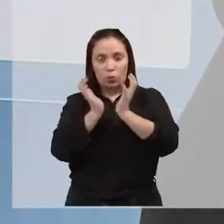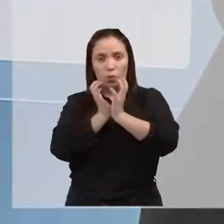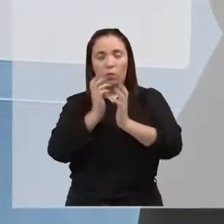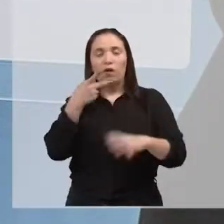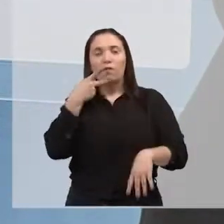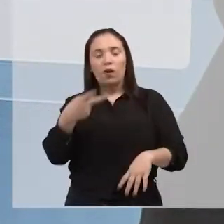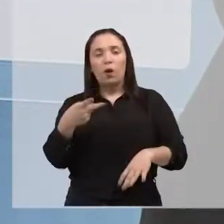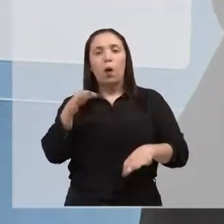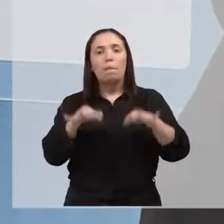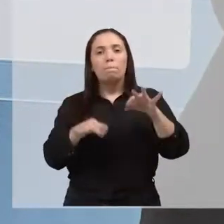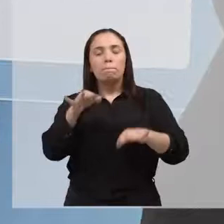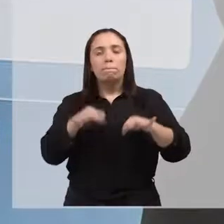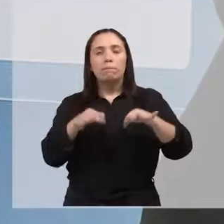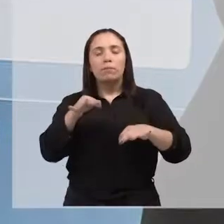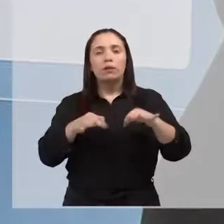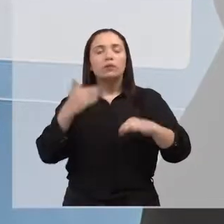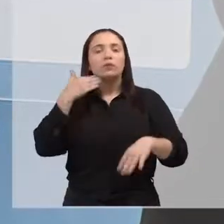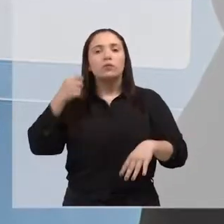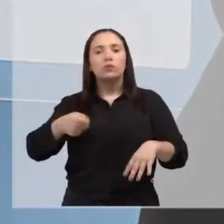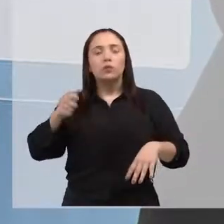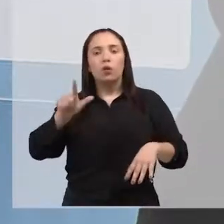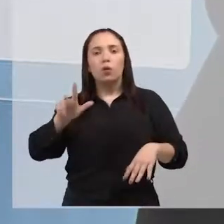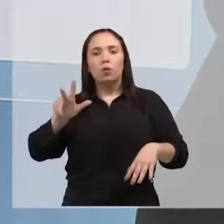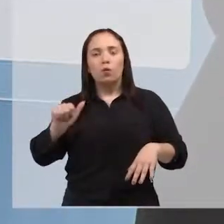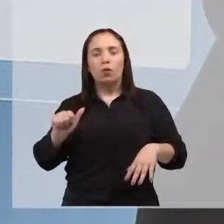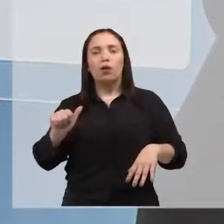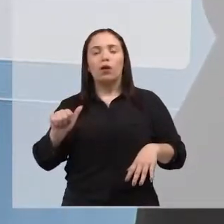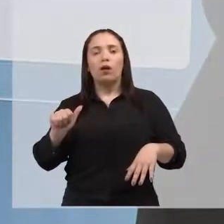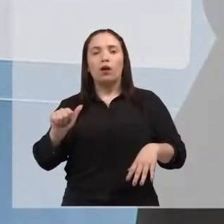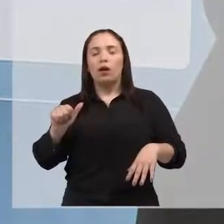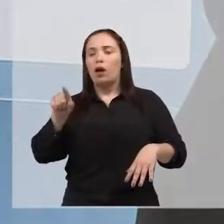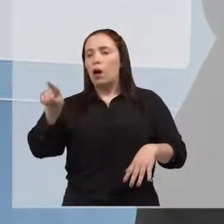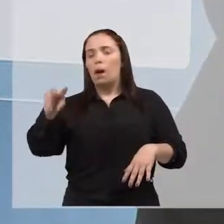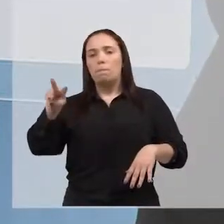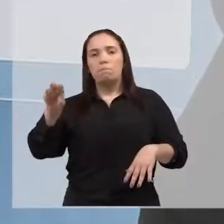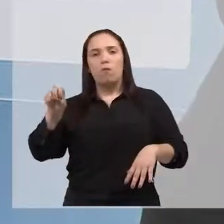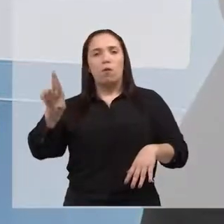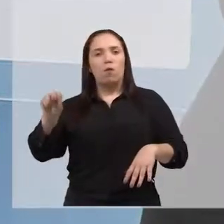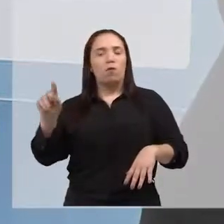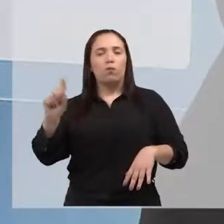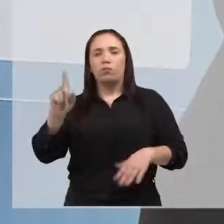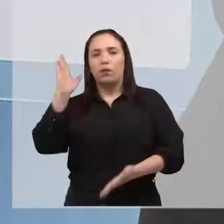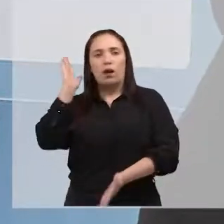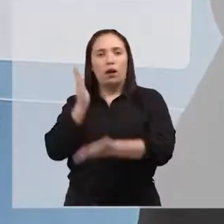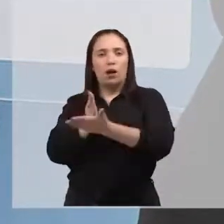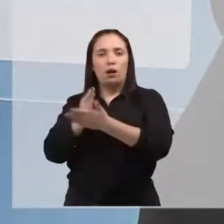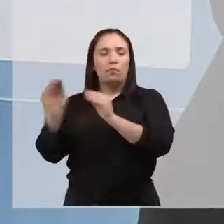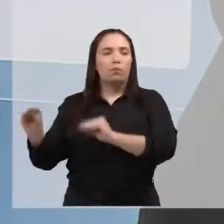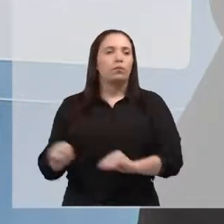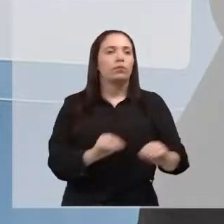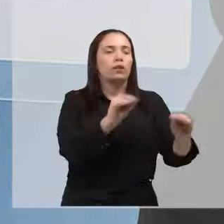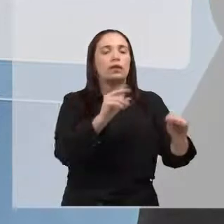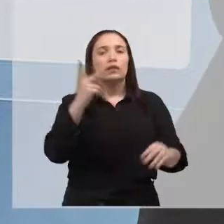que estavam em andamento na mão do Moro, do presidente Lula, não ficarão mais na mão do Moro, irão para São Paulo.